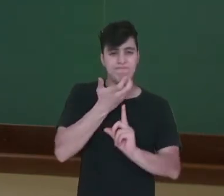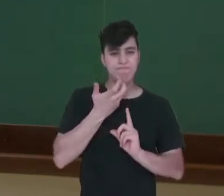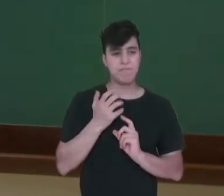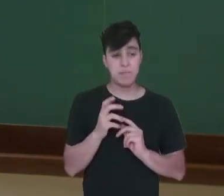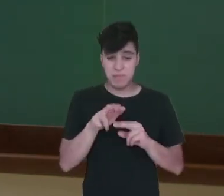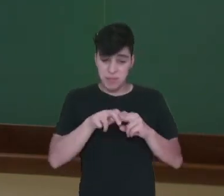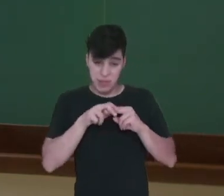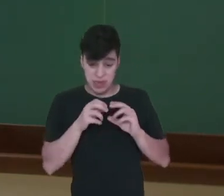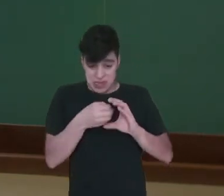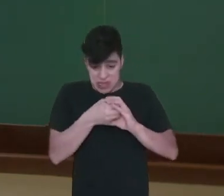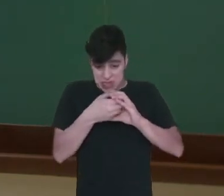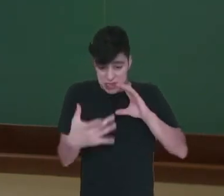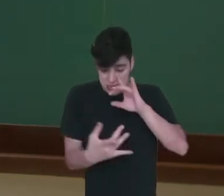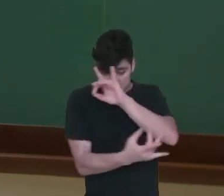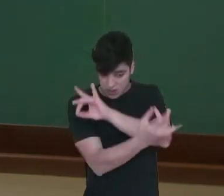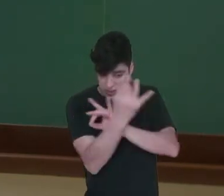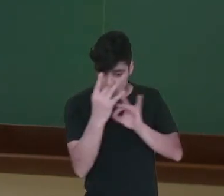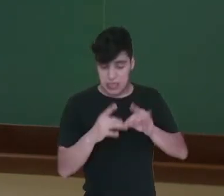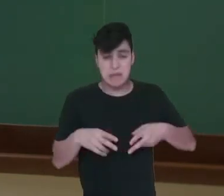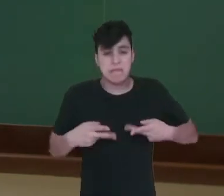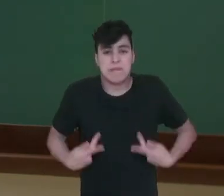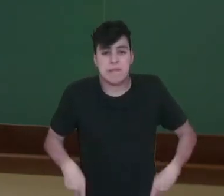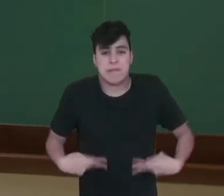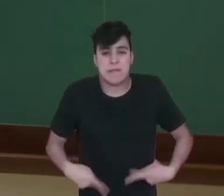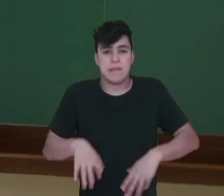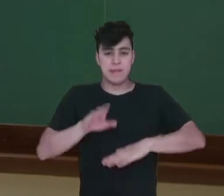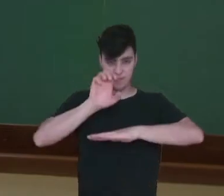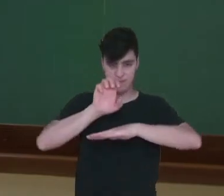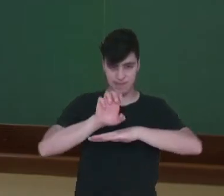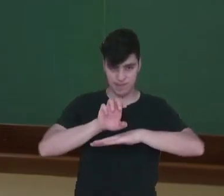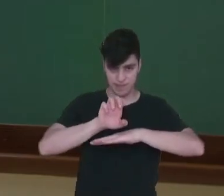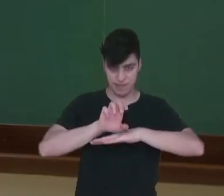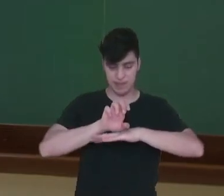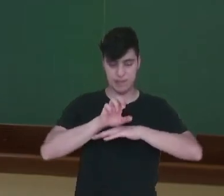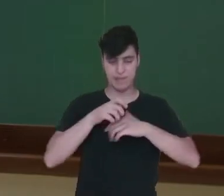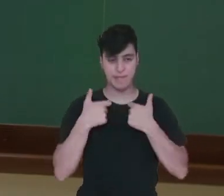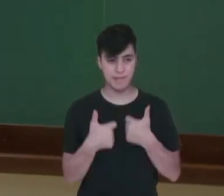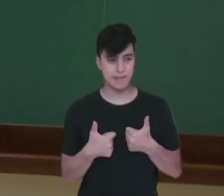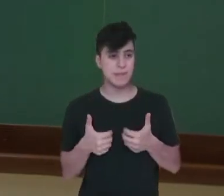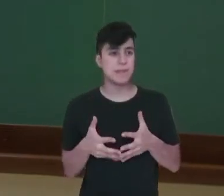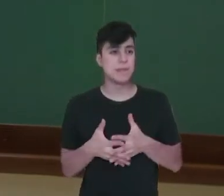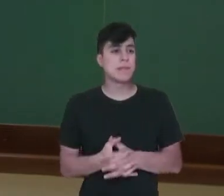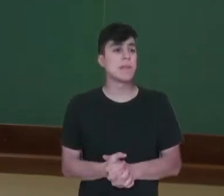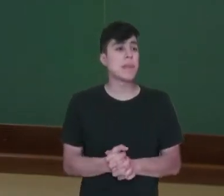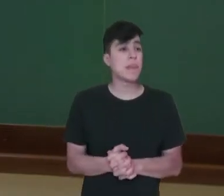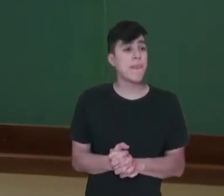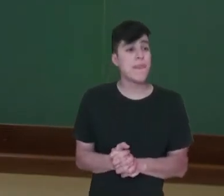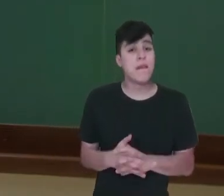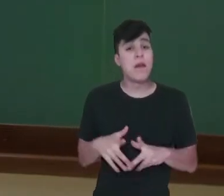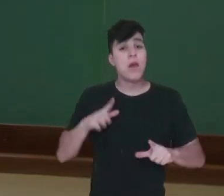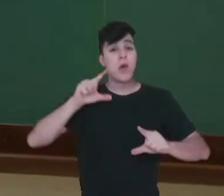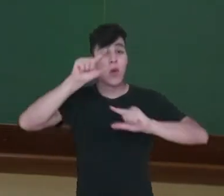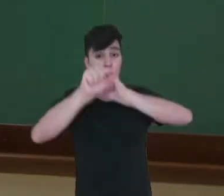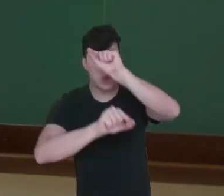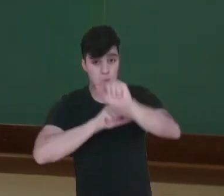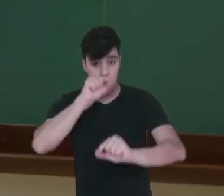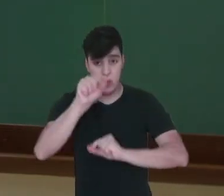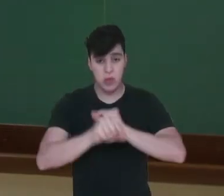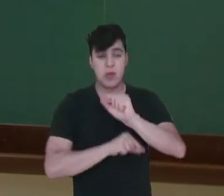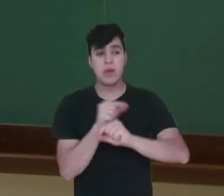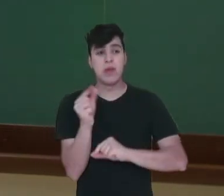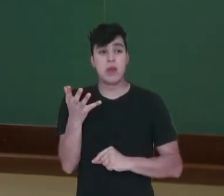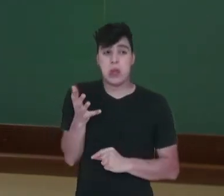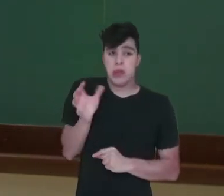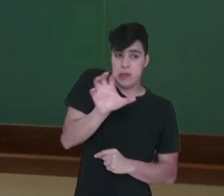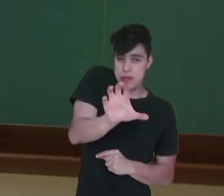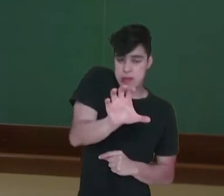das características específicas climáticas, principalmente dessa região, certo? Aí nós vamos ter toda a porção central